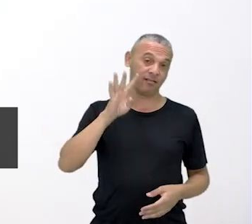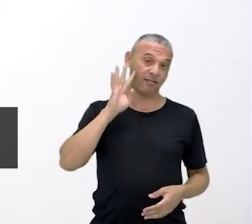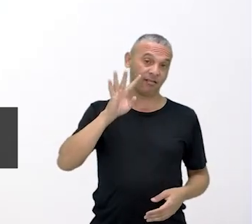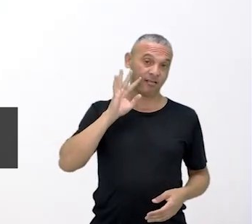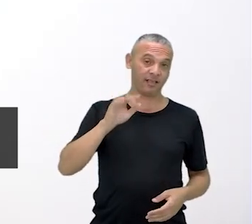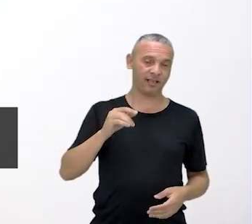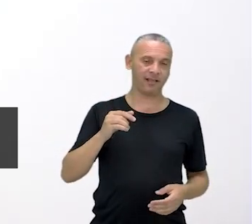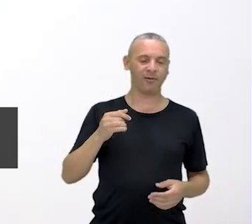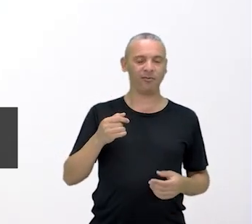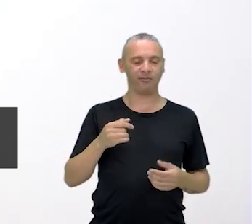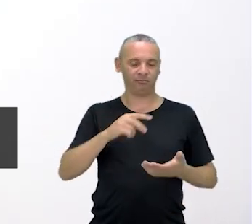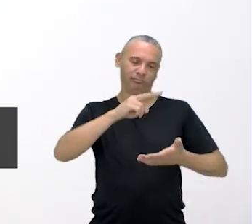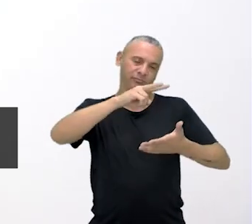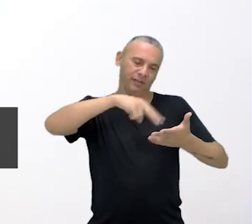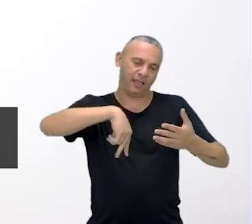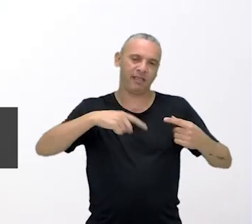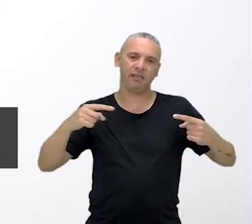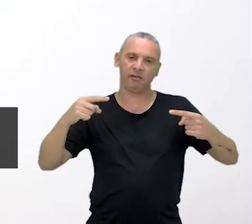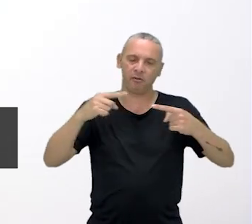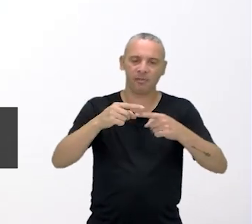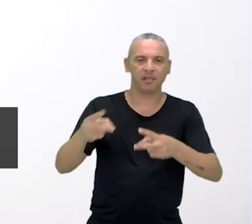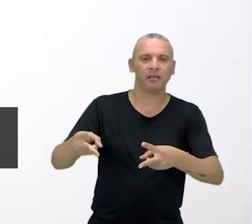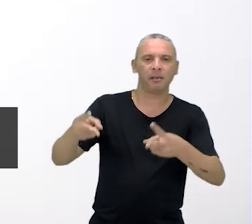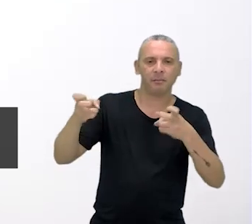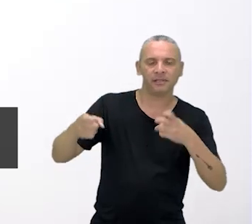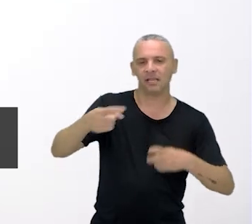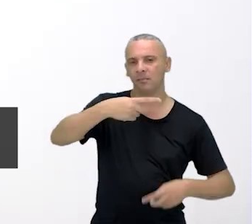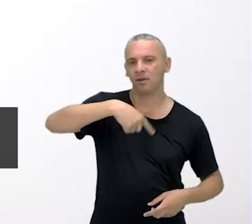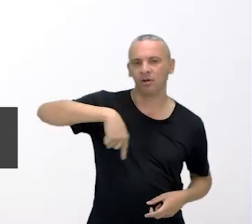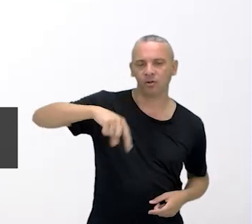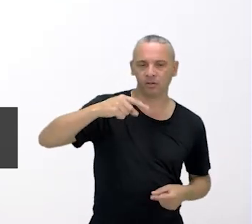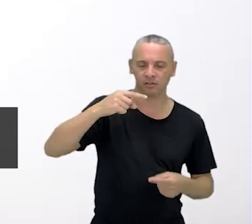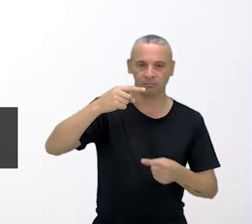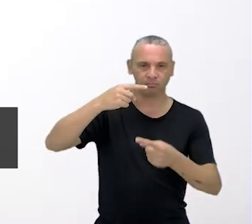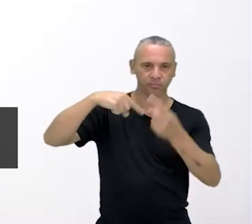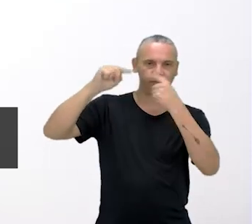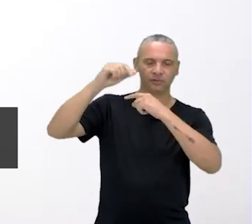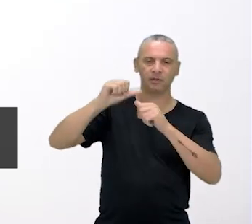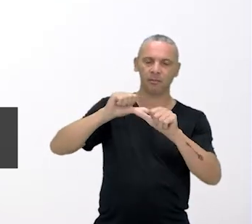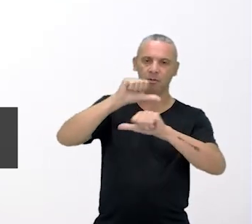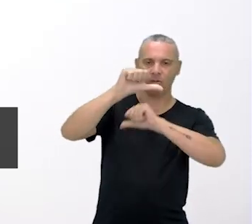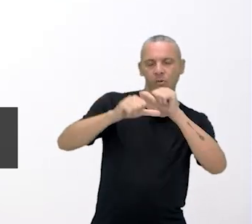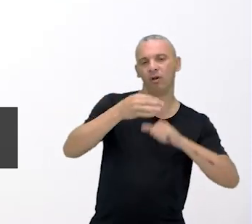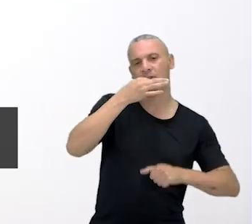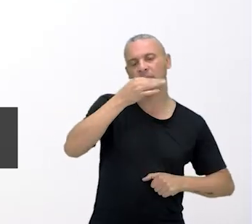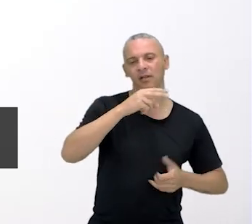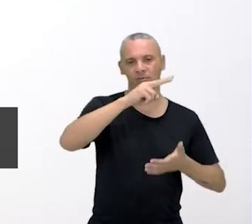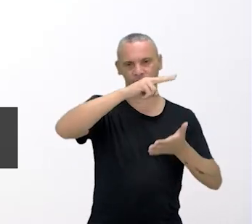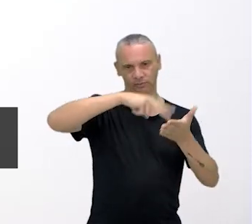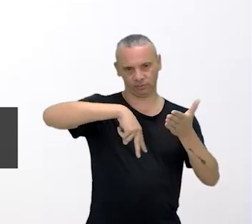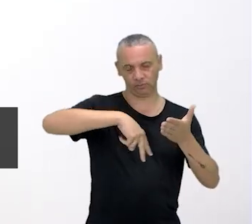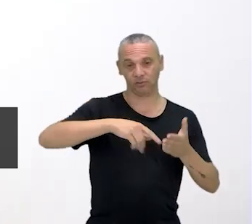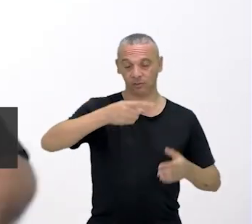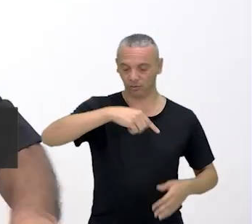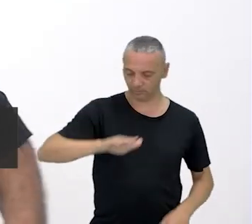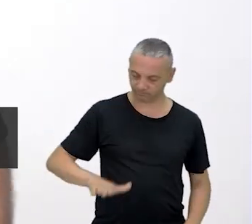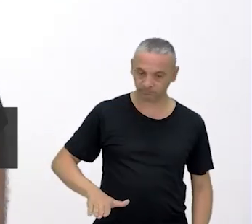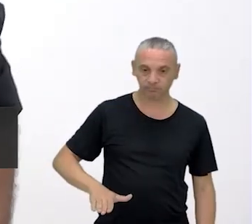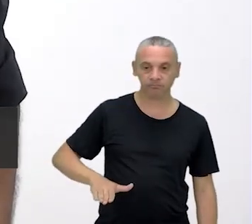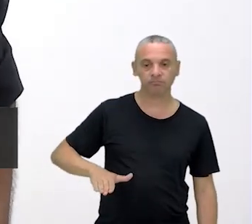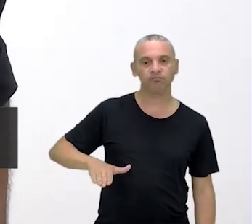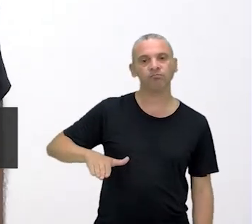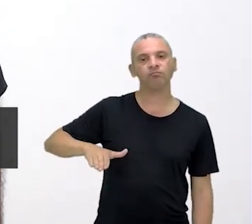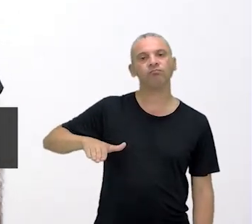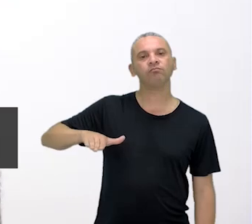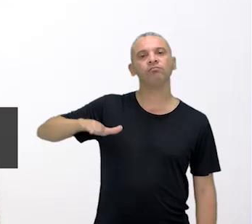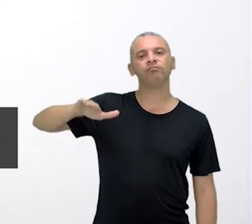né, revisitá-lo, né, assim, perceber que nós amadurecemos enquanto leitores, né? Eu acho que quando a gente é criança, quando a gente é adolescente,